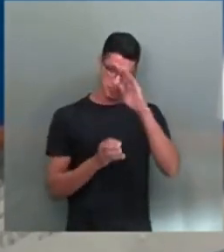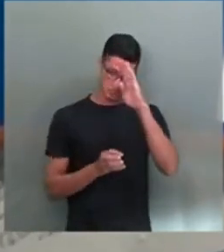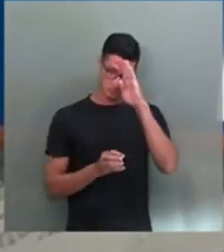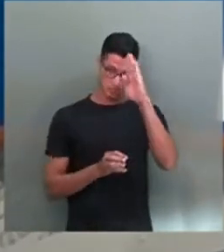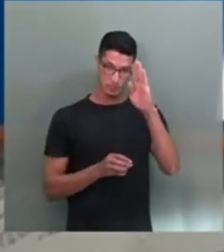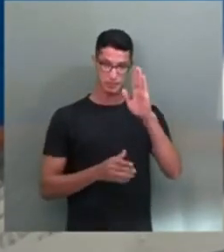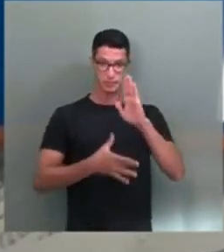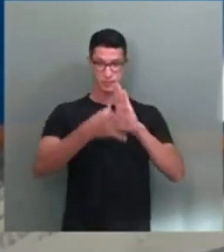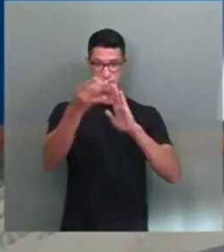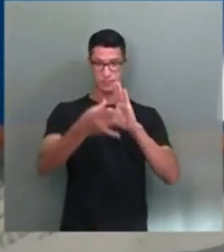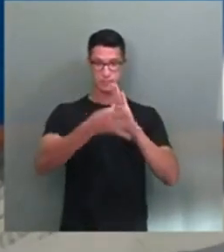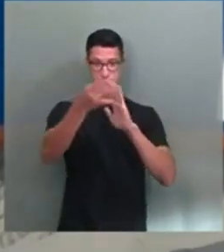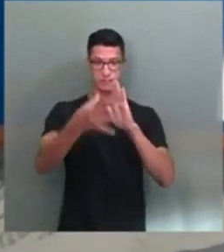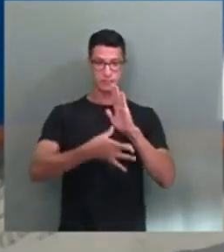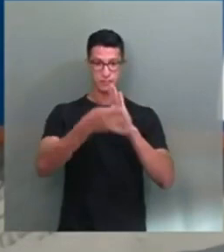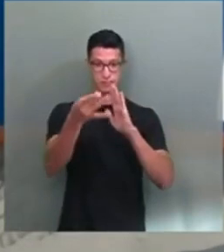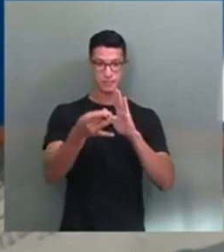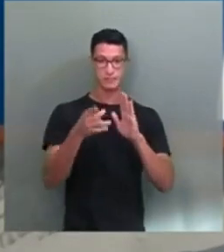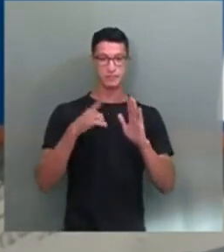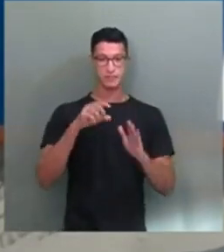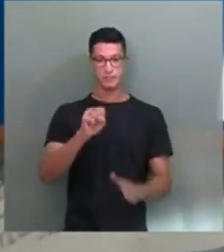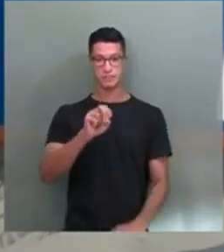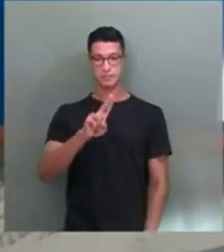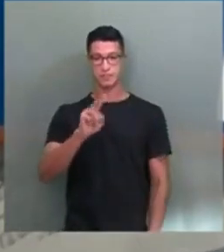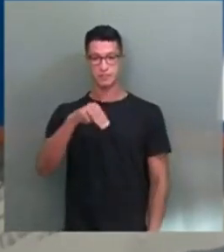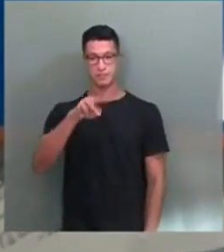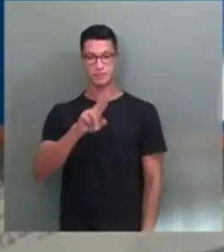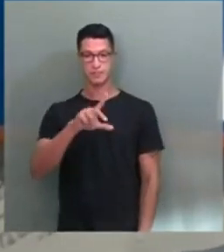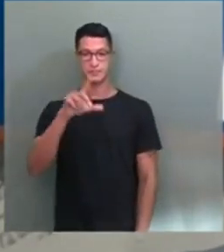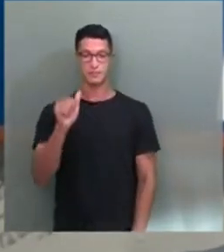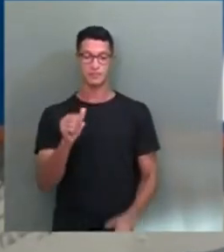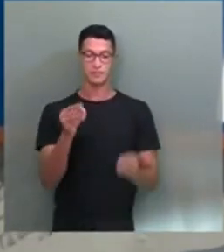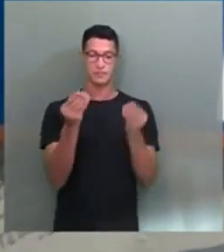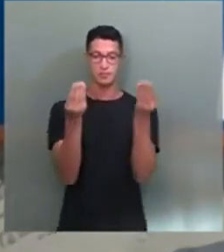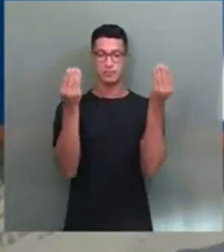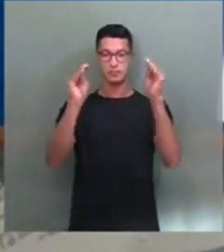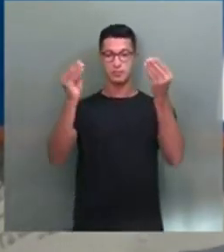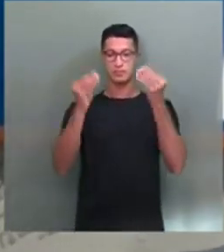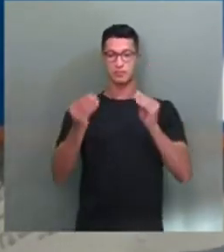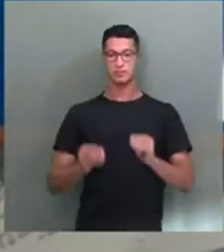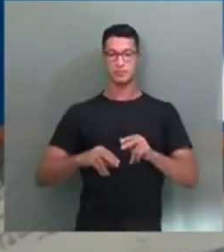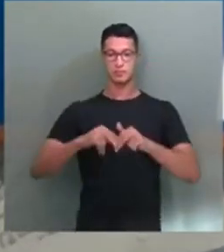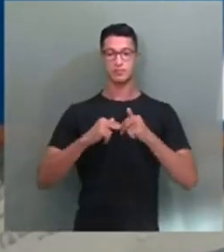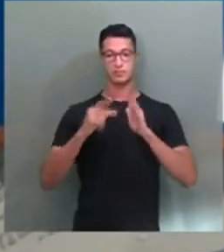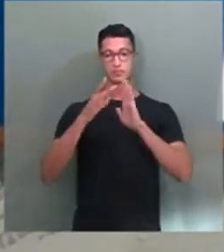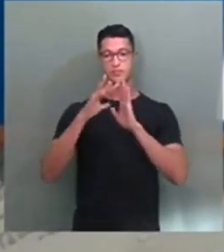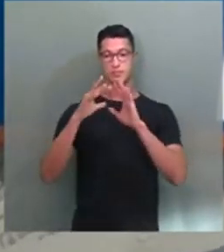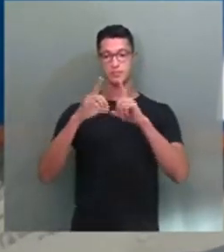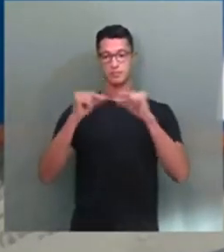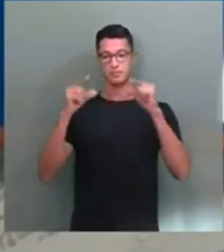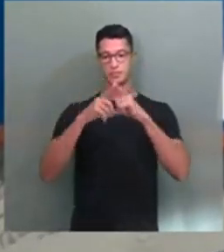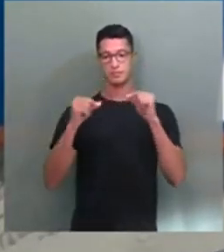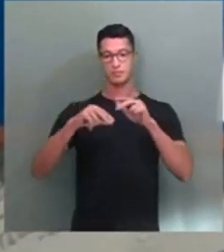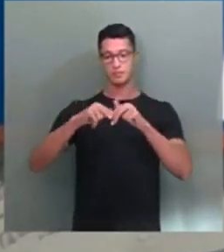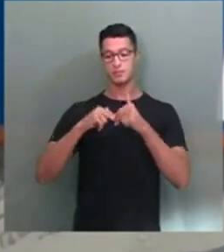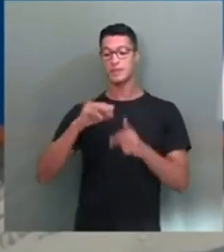principais destaques. Essa súmula era transmitida para Brasília via